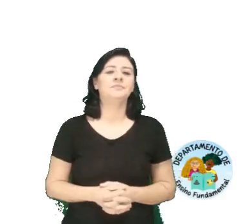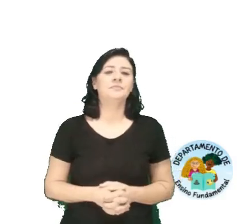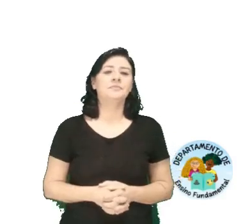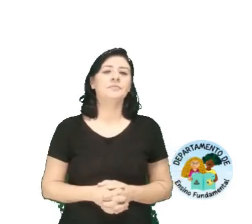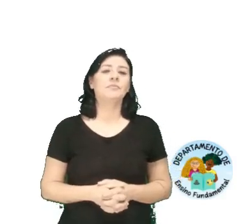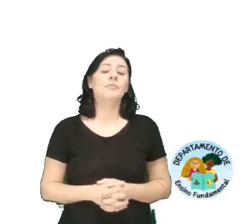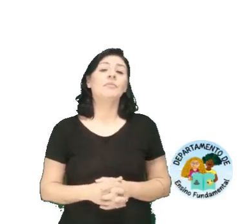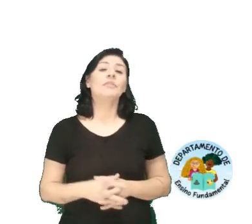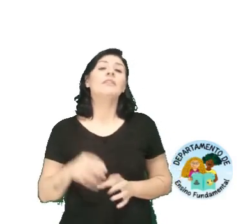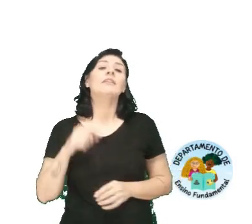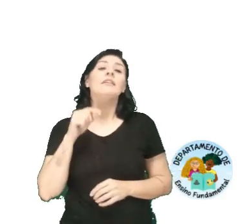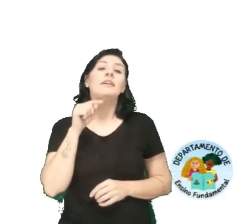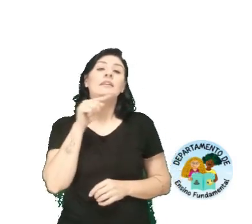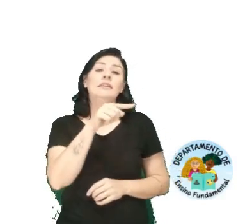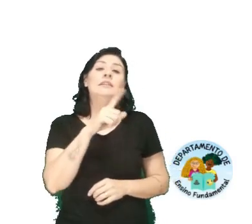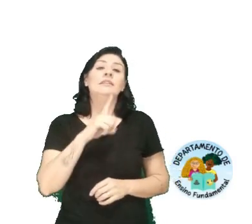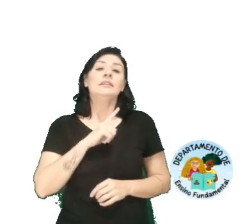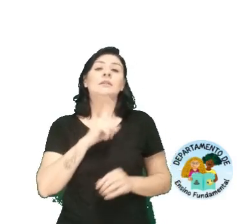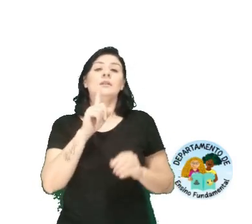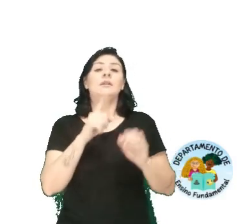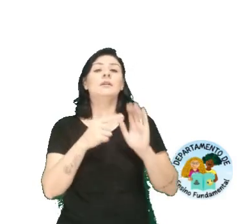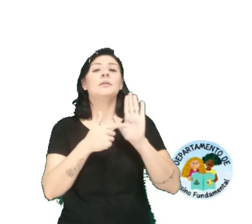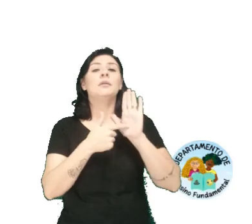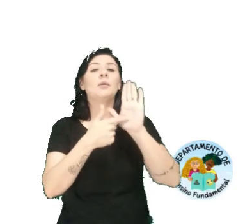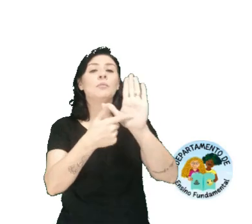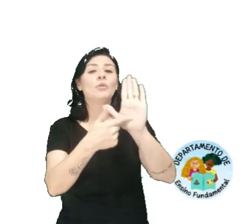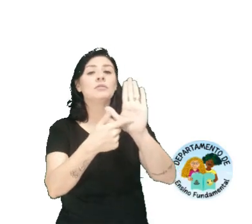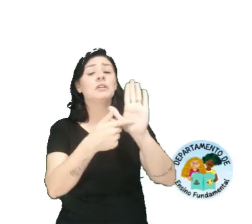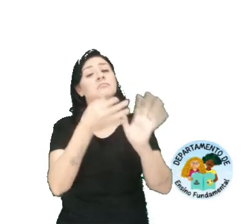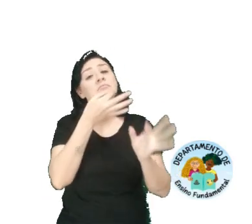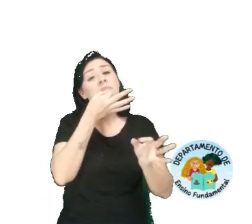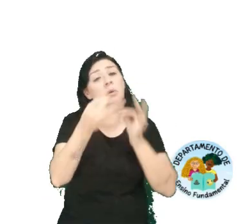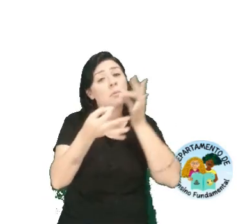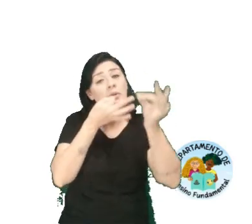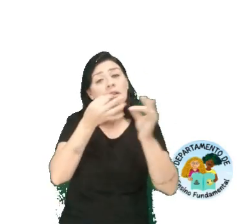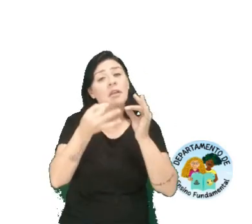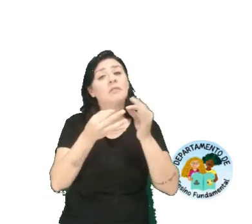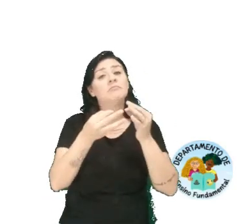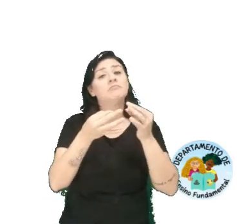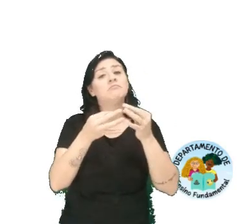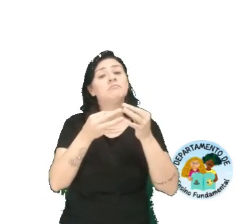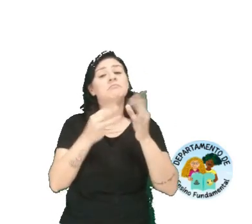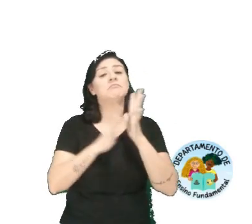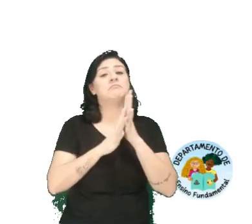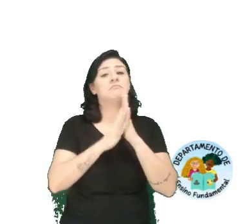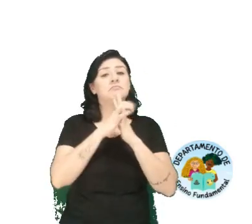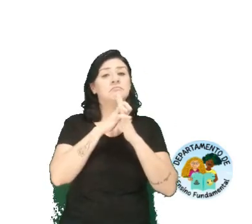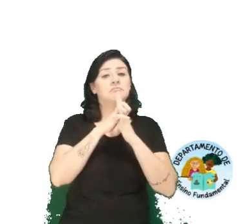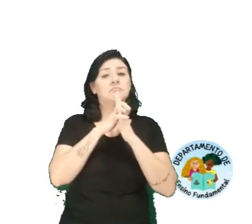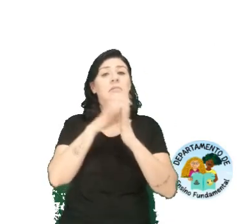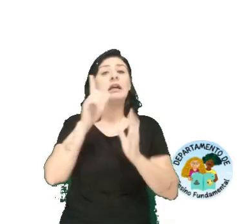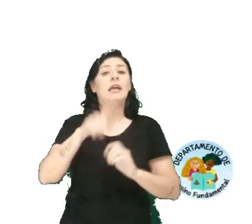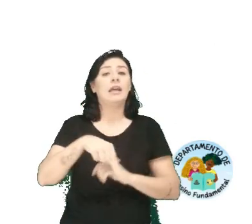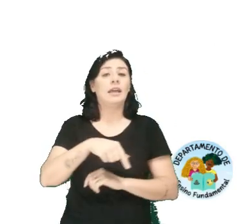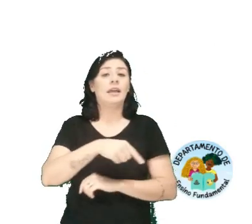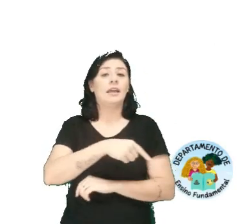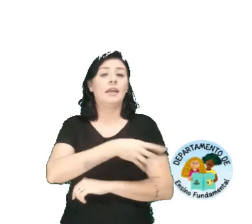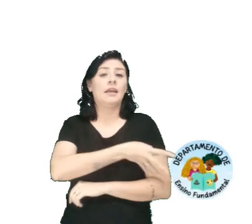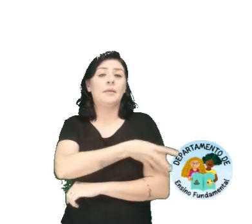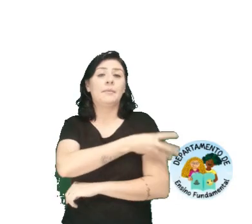Aqui agora, nós vamos disponibilizar uma sugestão de plano de aula para ser desenvolvida no ensino